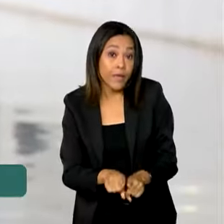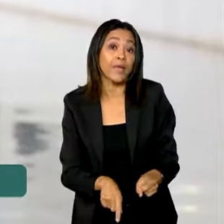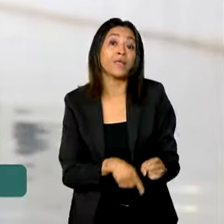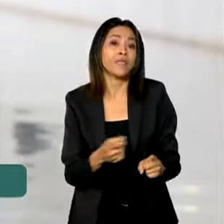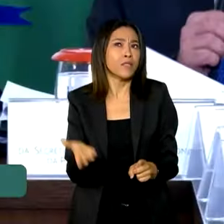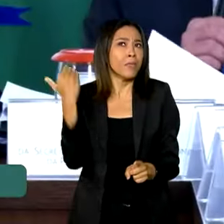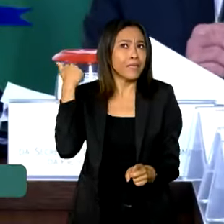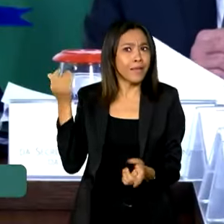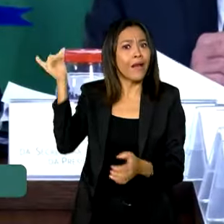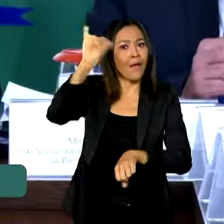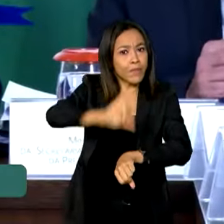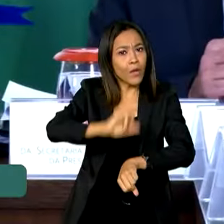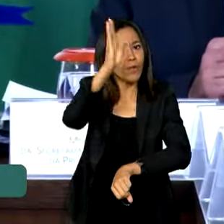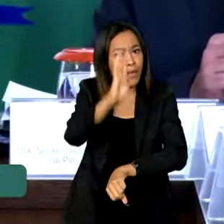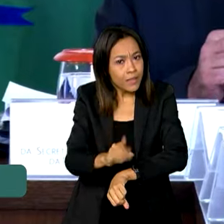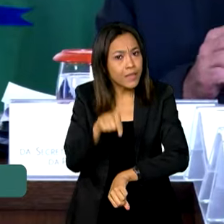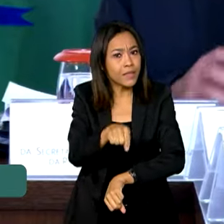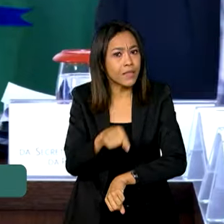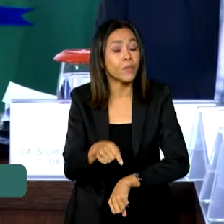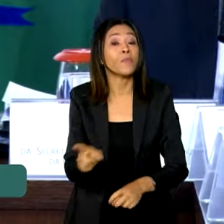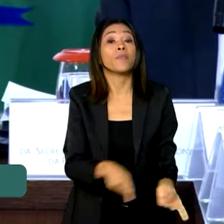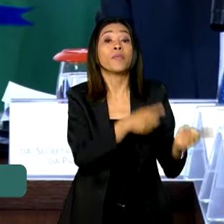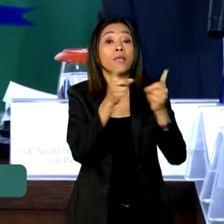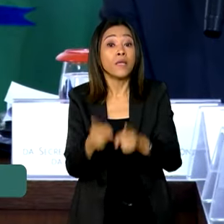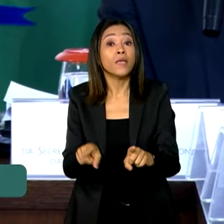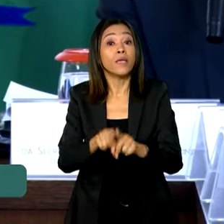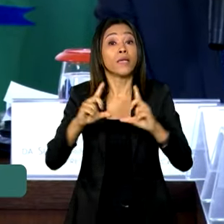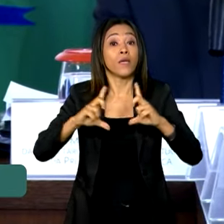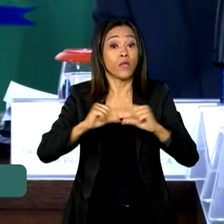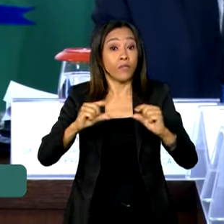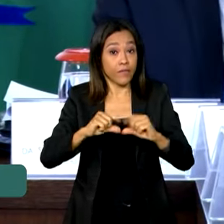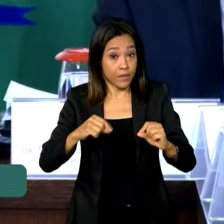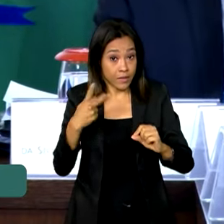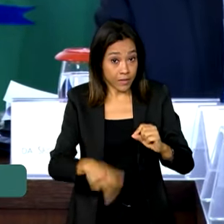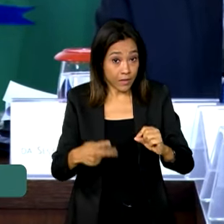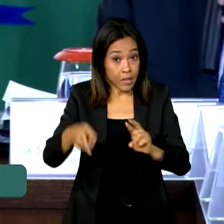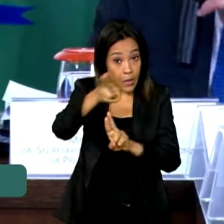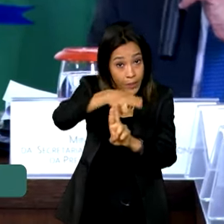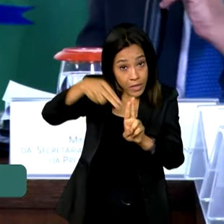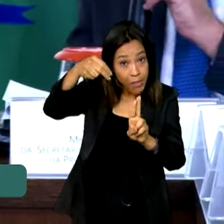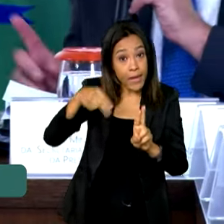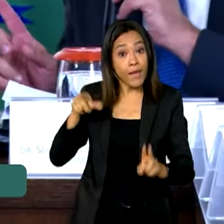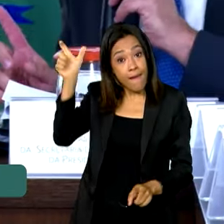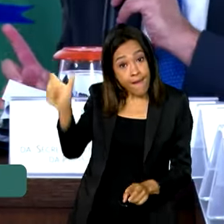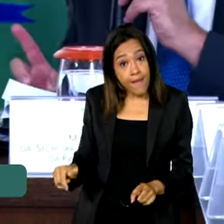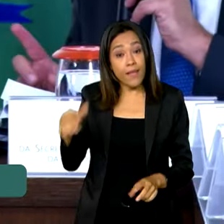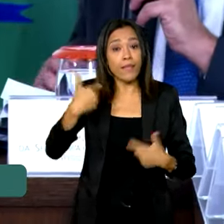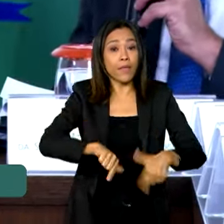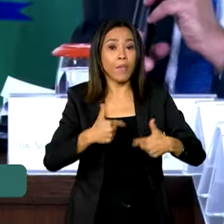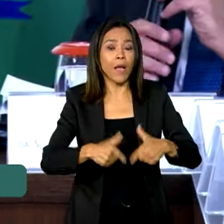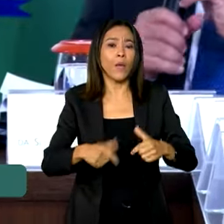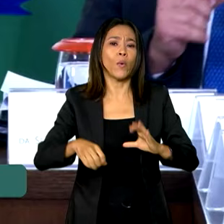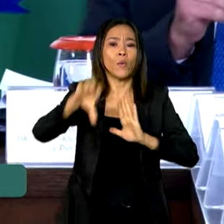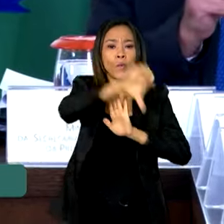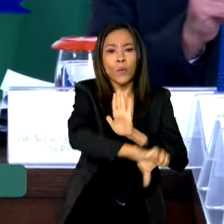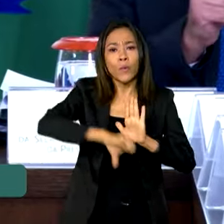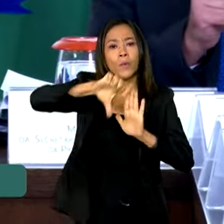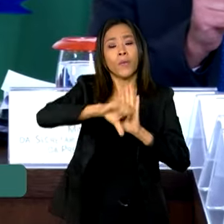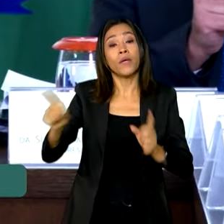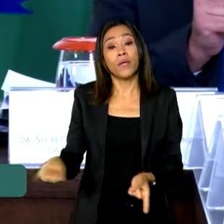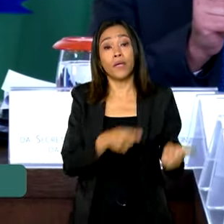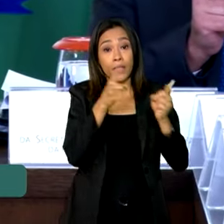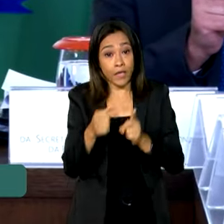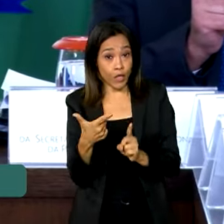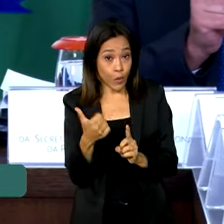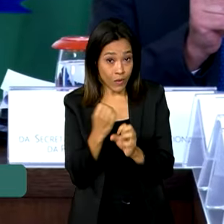era a capital da República, e também a Universidade de Brasília. Ele também trabalhou no CAPES e foi por 12 anos presidente do INEP,